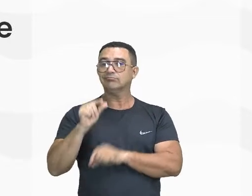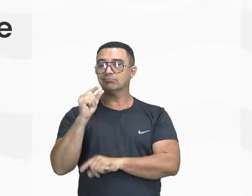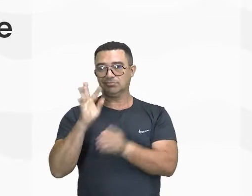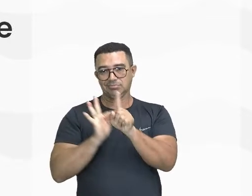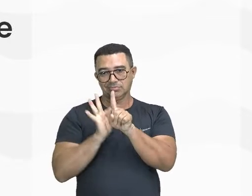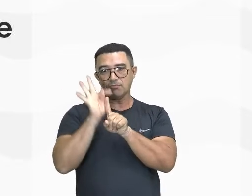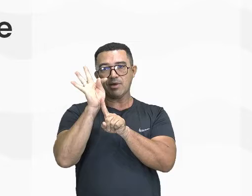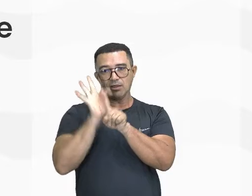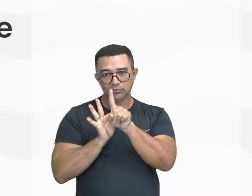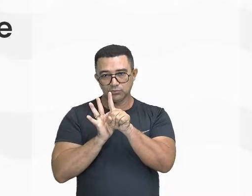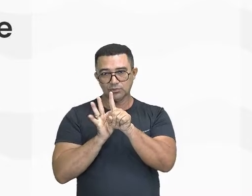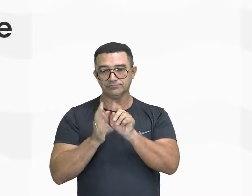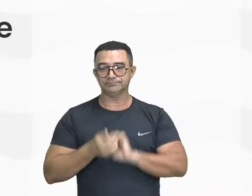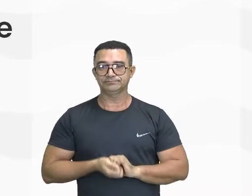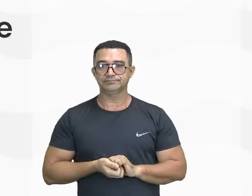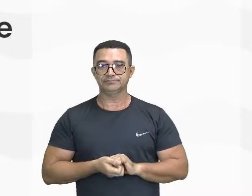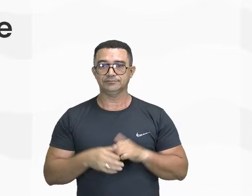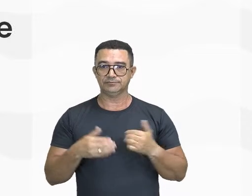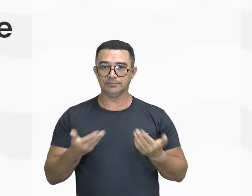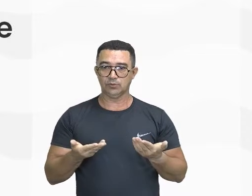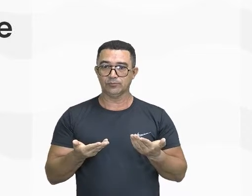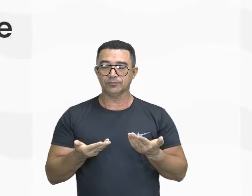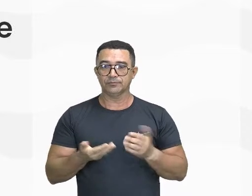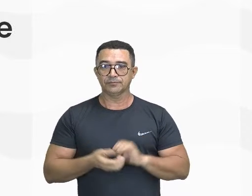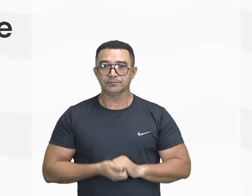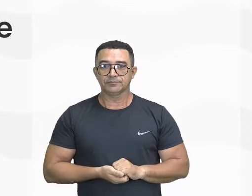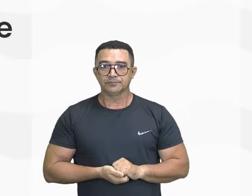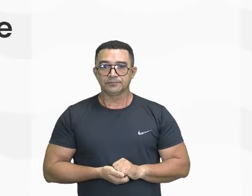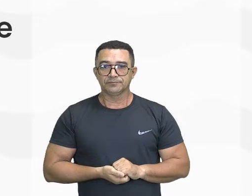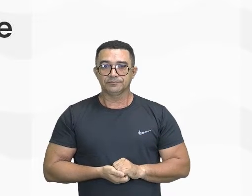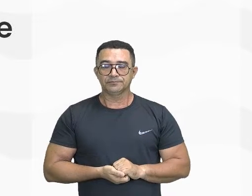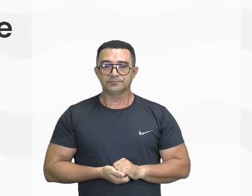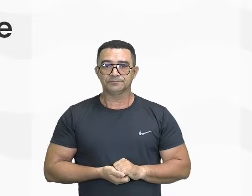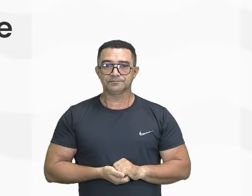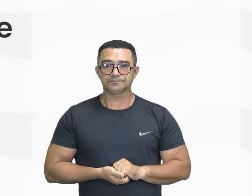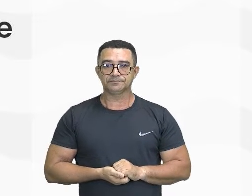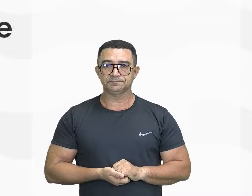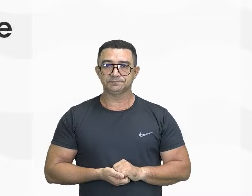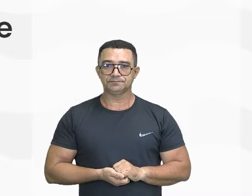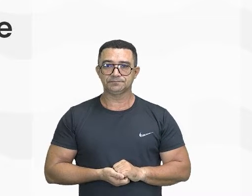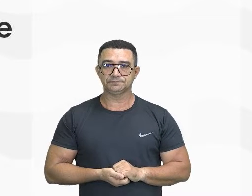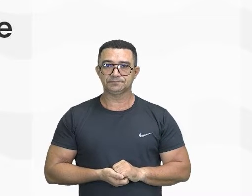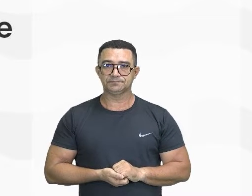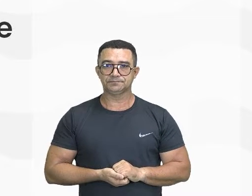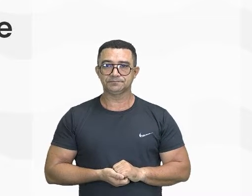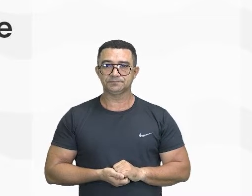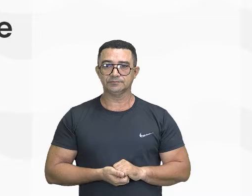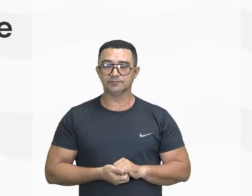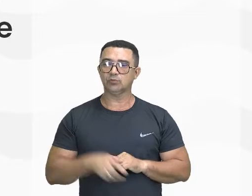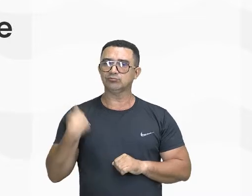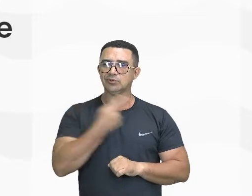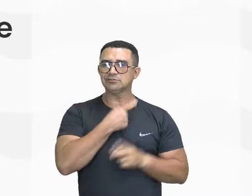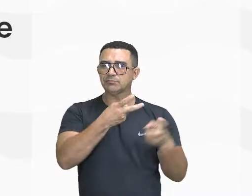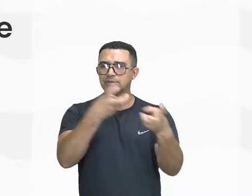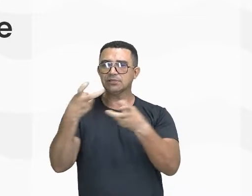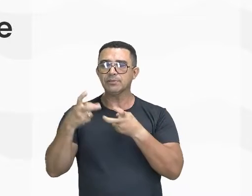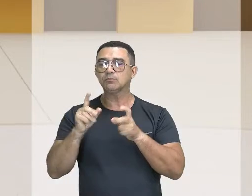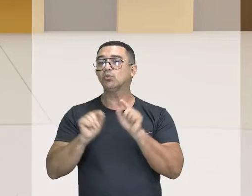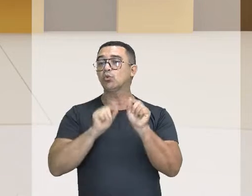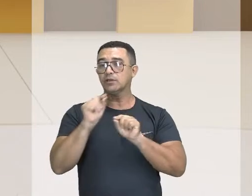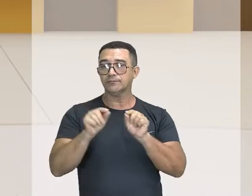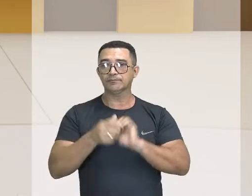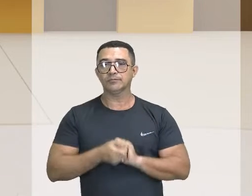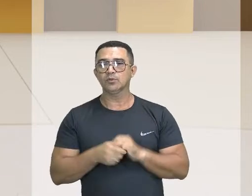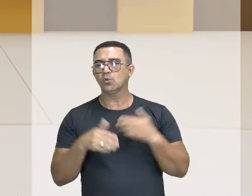é o mecanismo de feedback ou de retroalimentação. Tudo bem? Muito bem, então a gente está observando aí um pouco mais